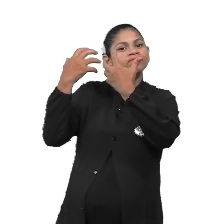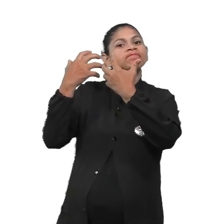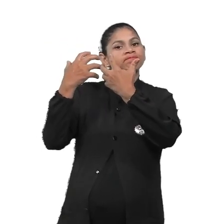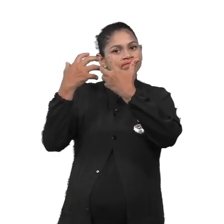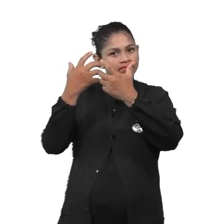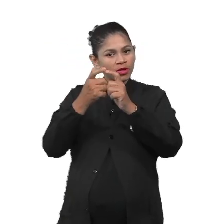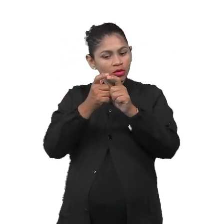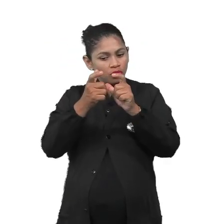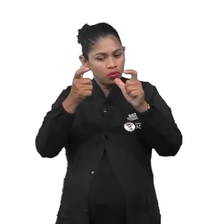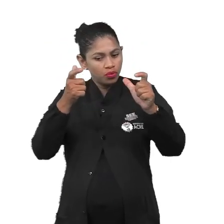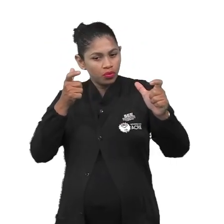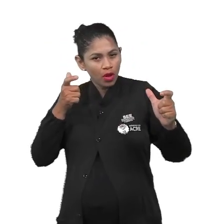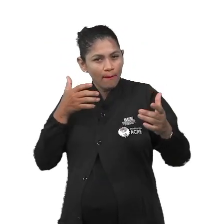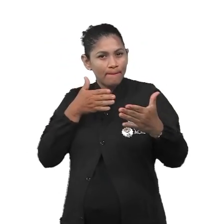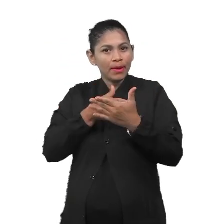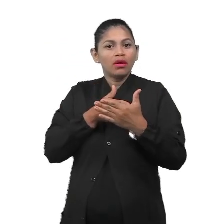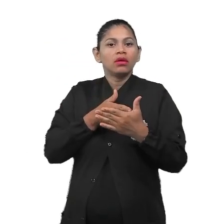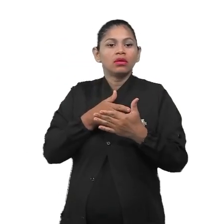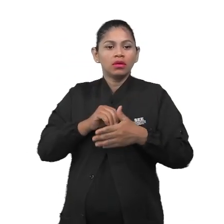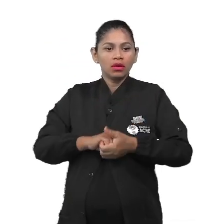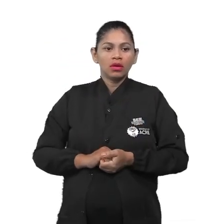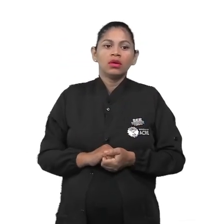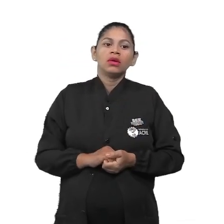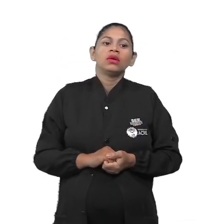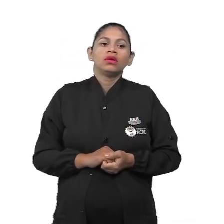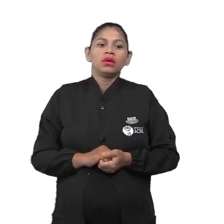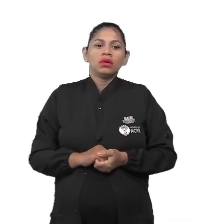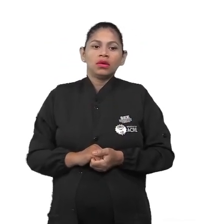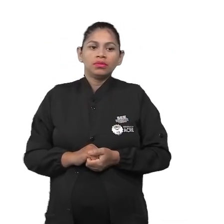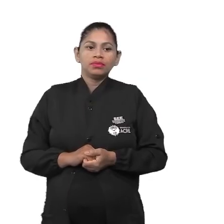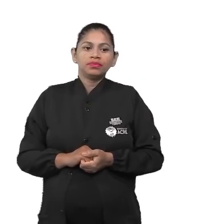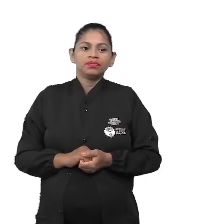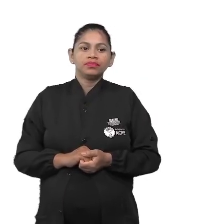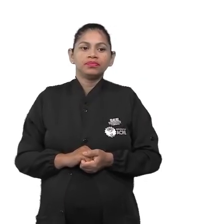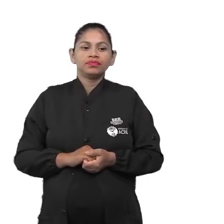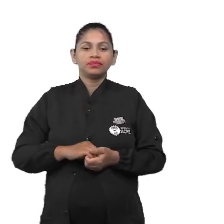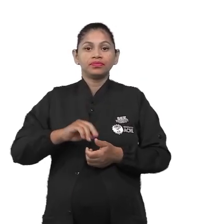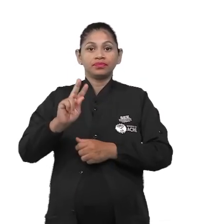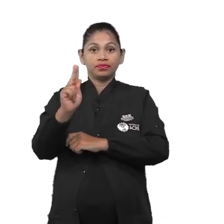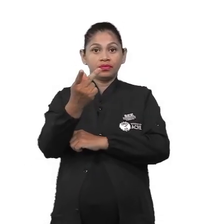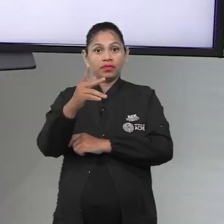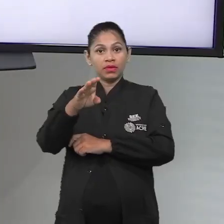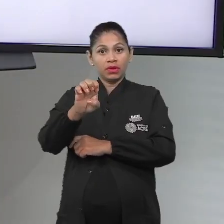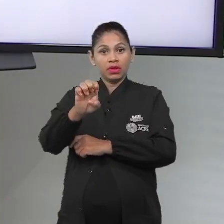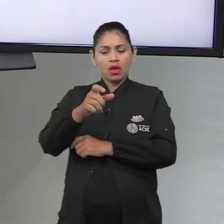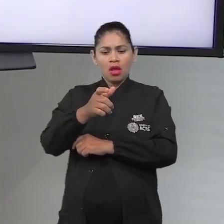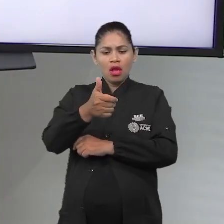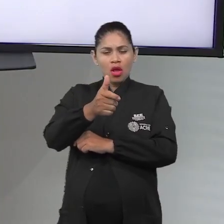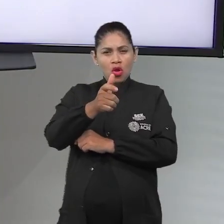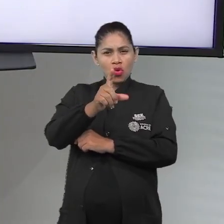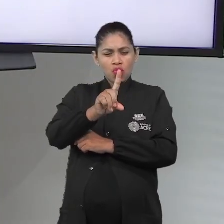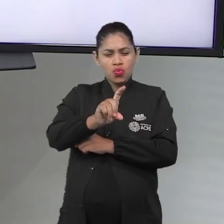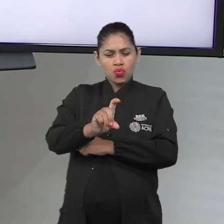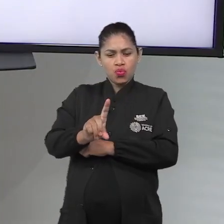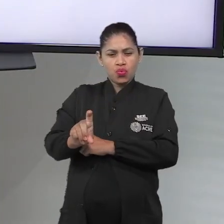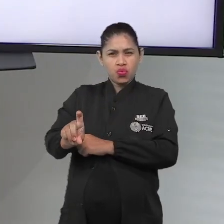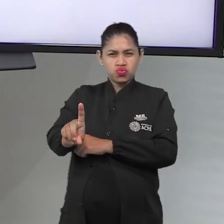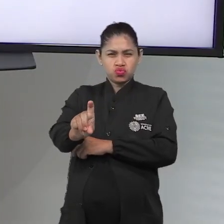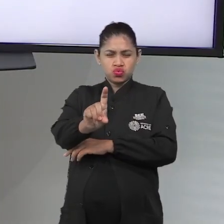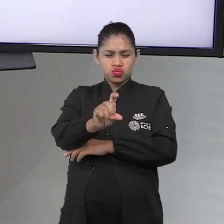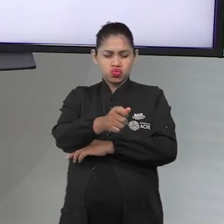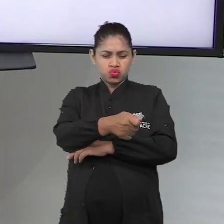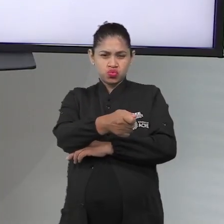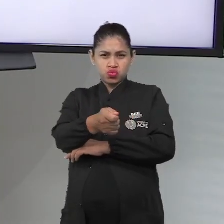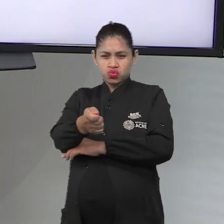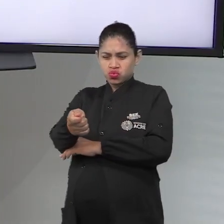impacto. Herbicidas e pesticidas danificam o meio ambiente. Quando eu era criança, eu lembro que a gente